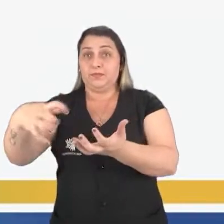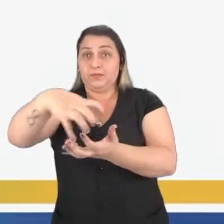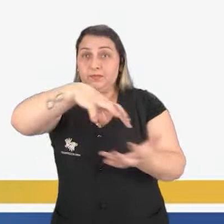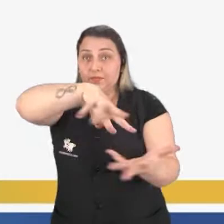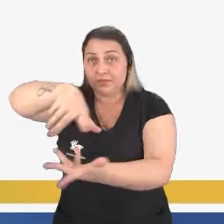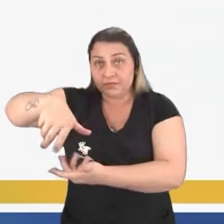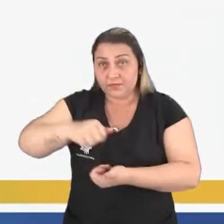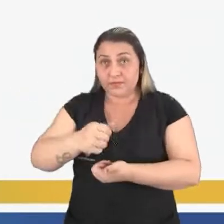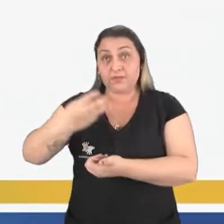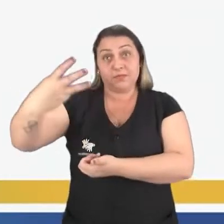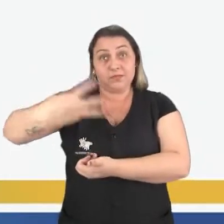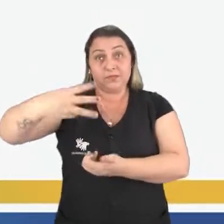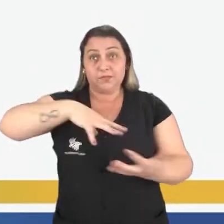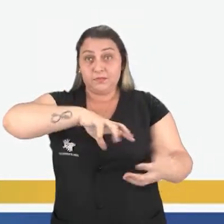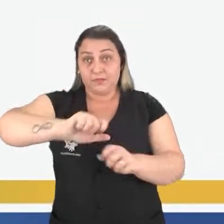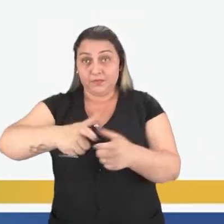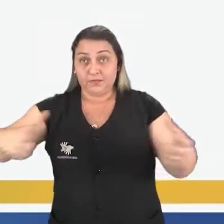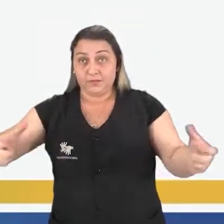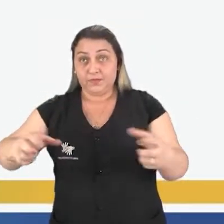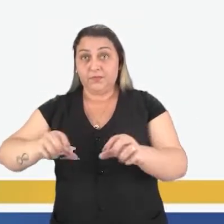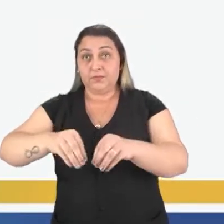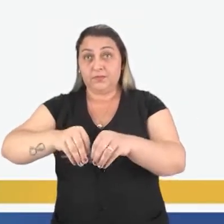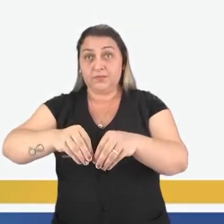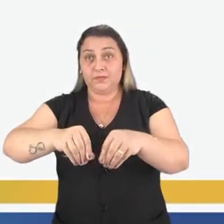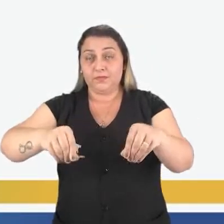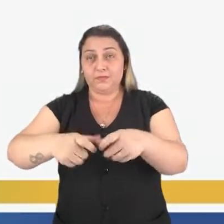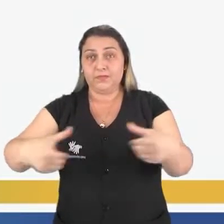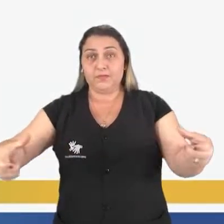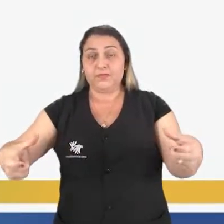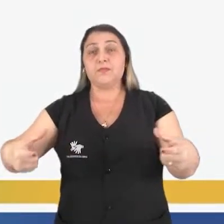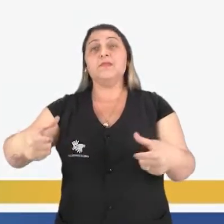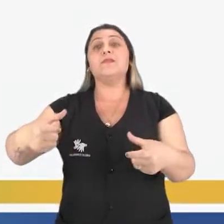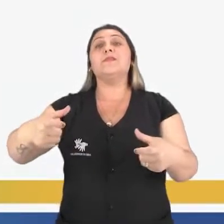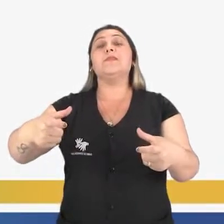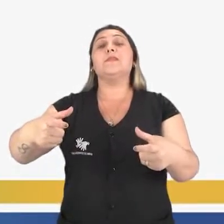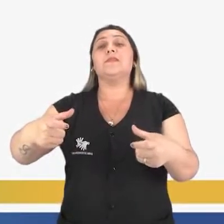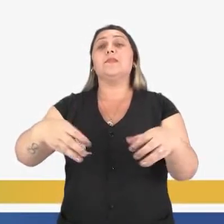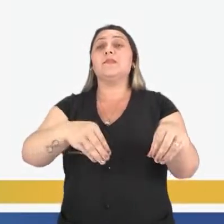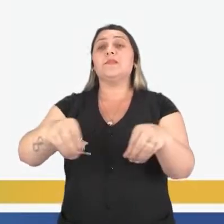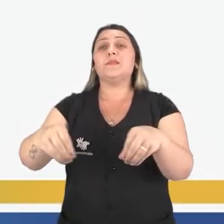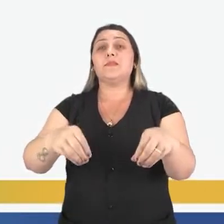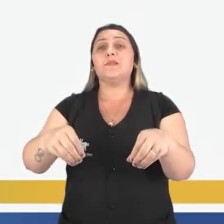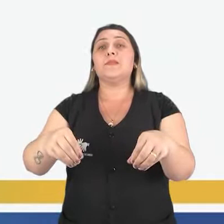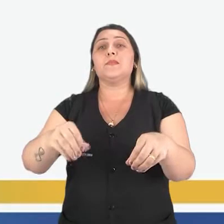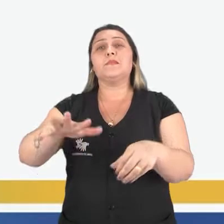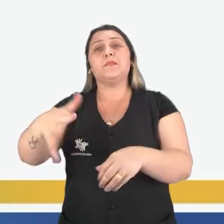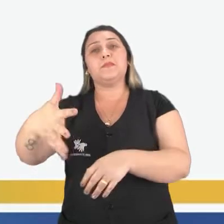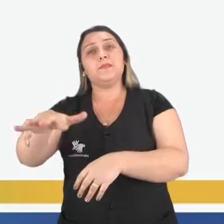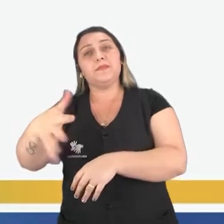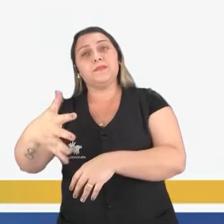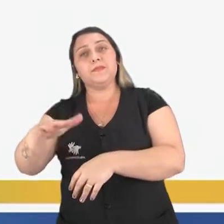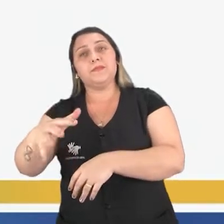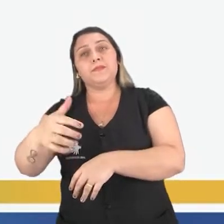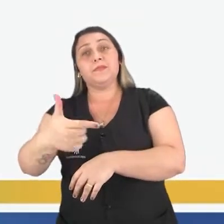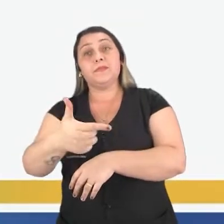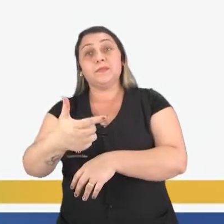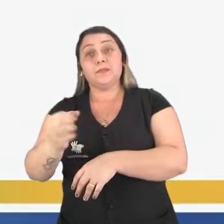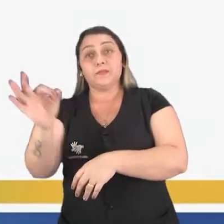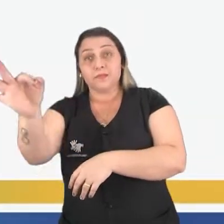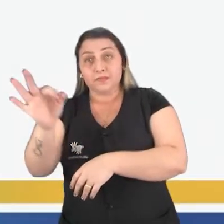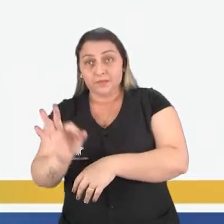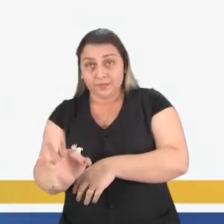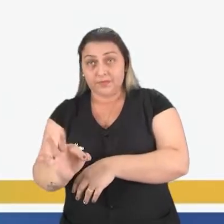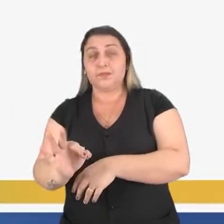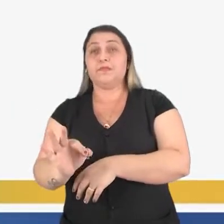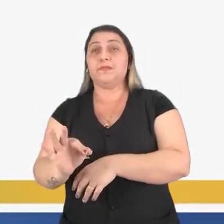mundo, sendo o 3º maior em extensão territorial. O território ocupa aproximadamente 20%